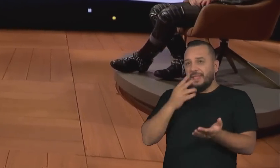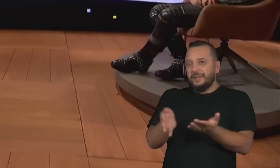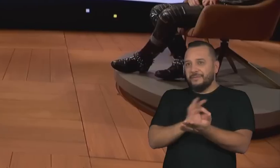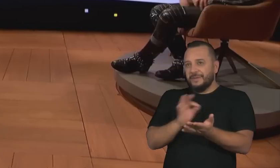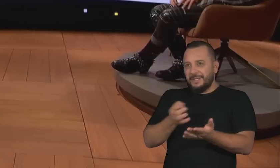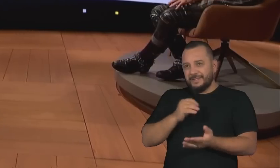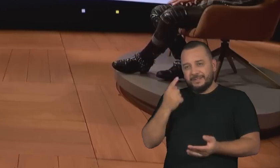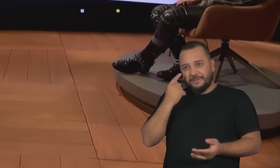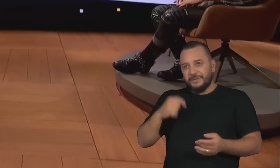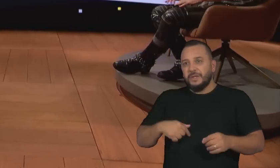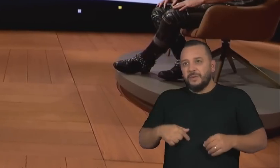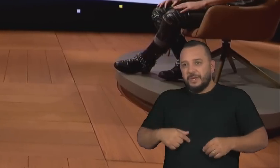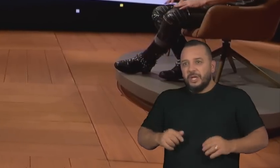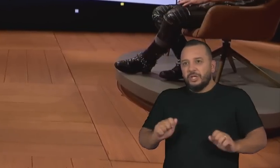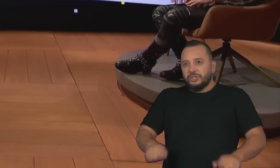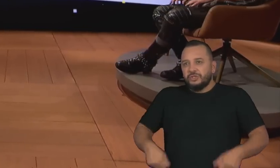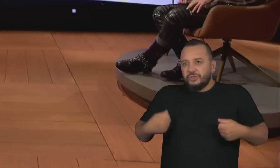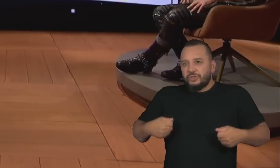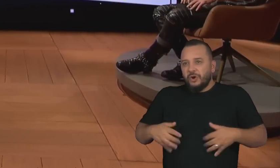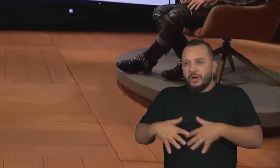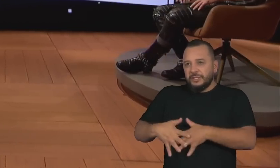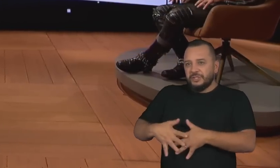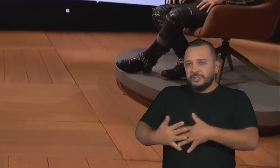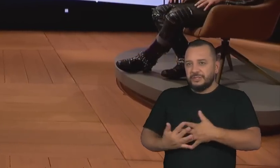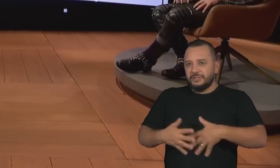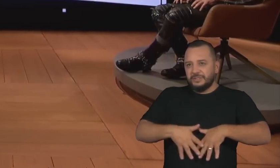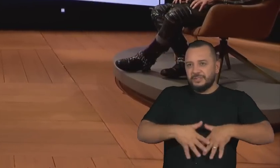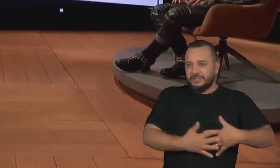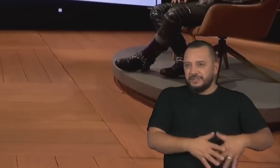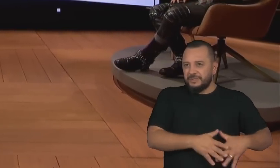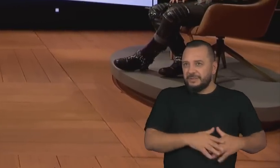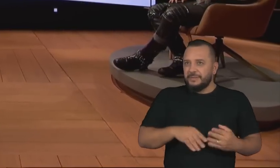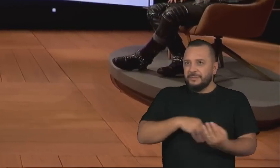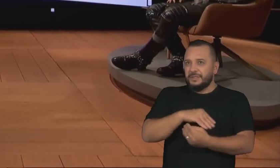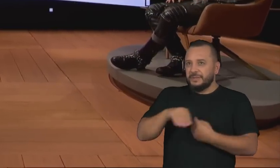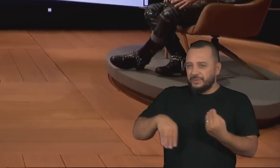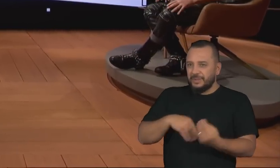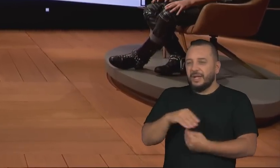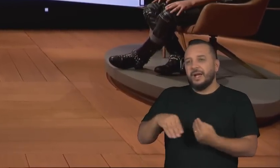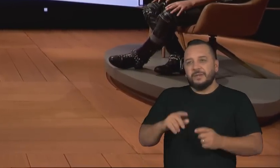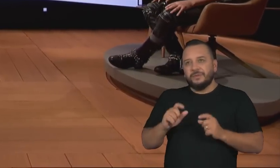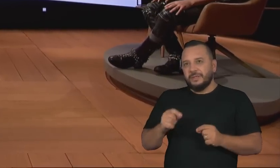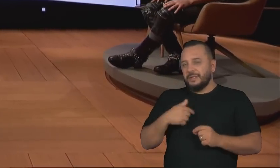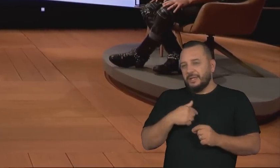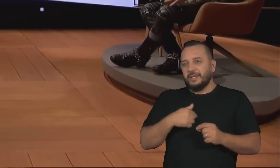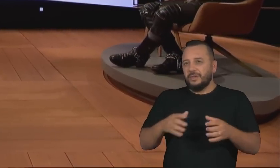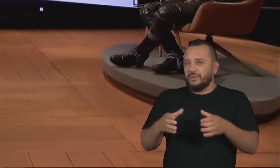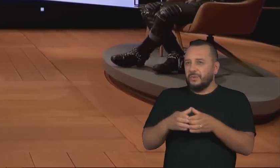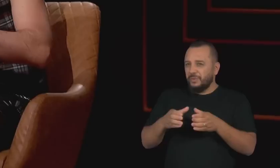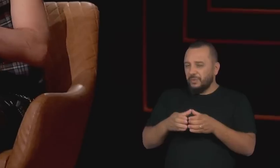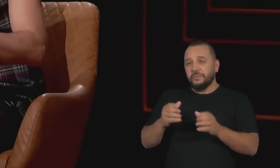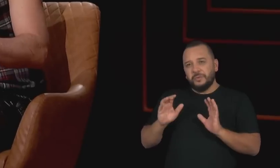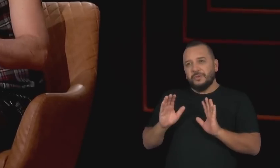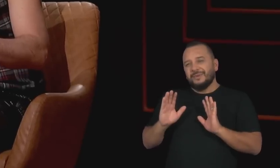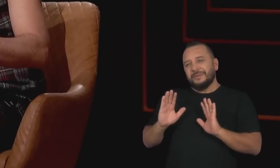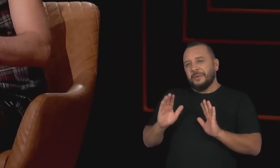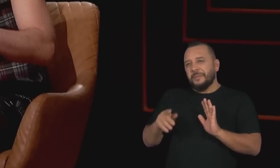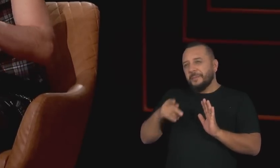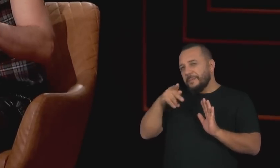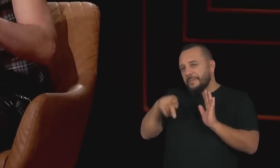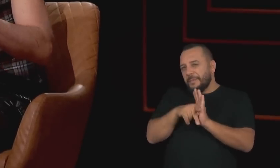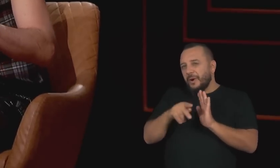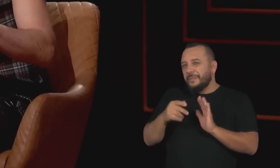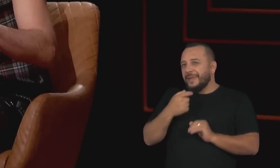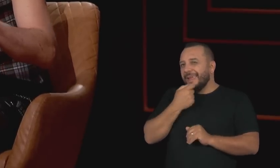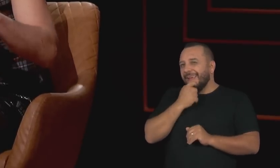calções quadriculados, sabe assim, meio misturado com The Madness, banda inglesa de ska, sabe, esse tipo de coisa. Então,